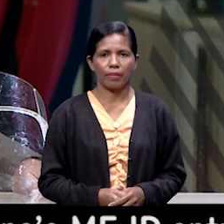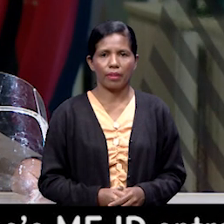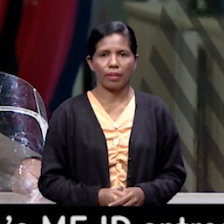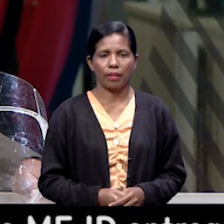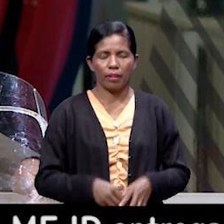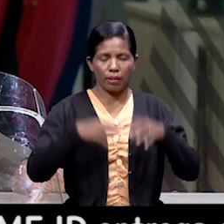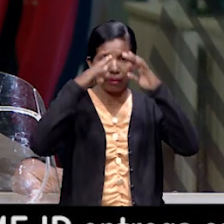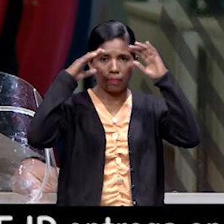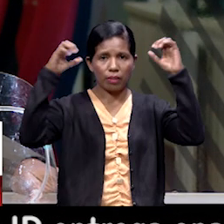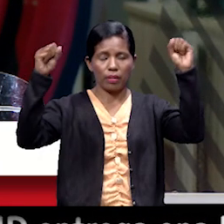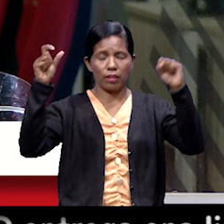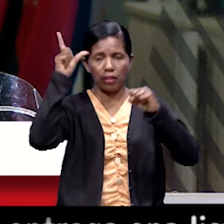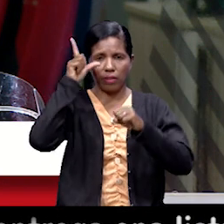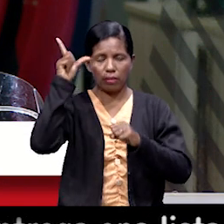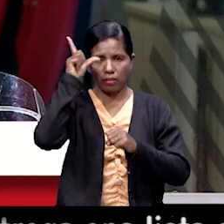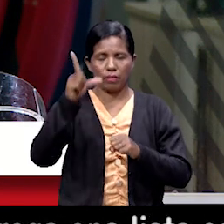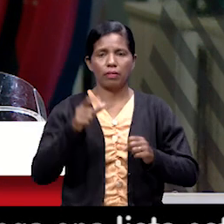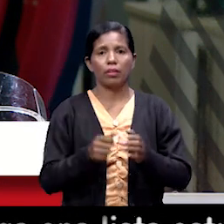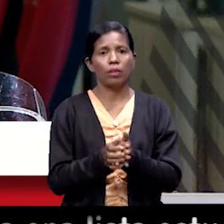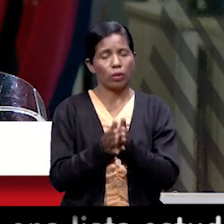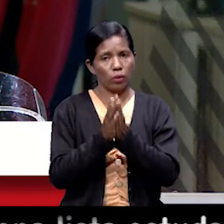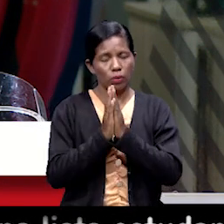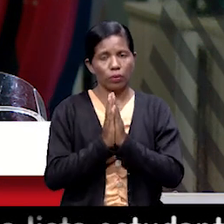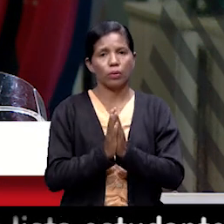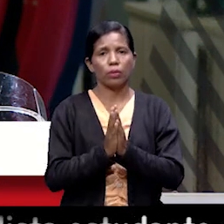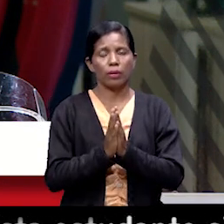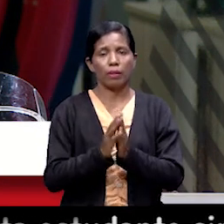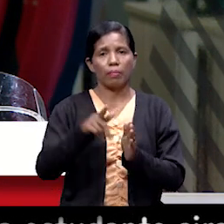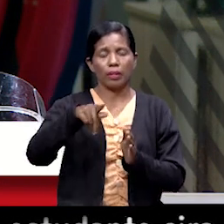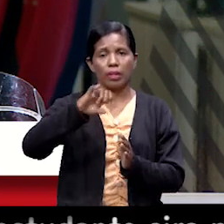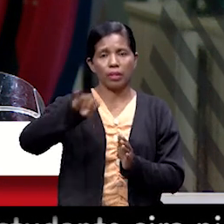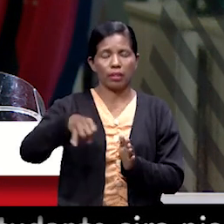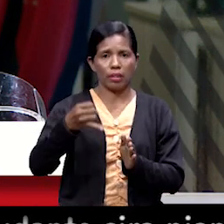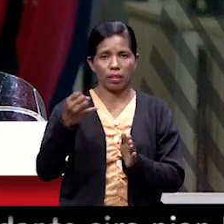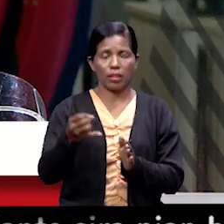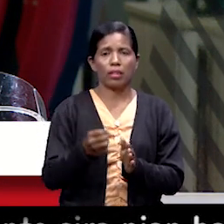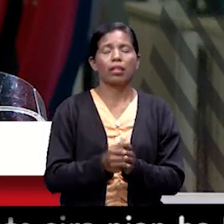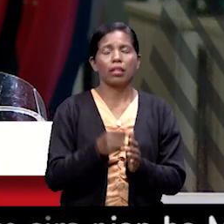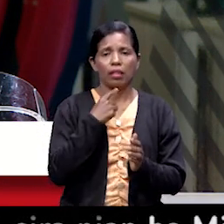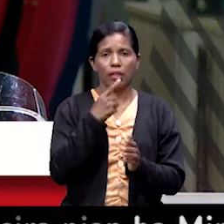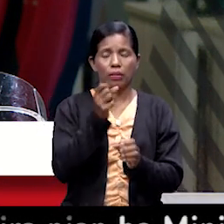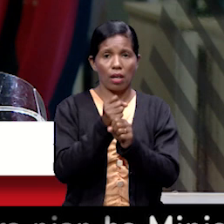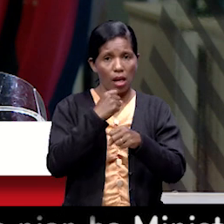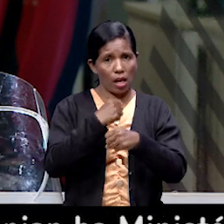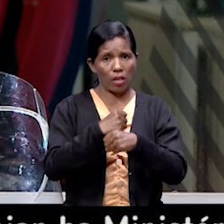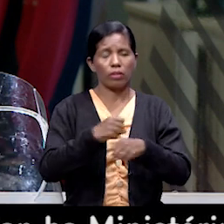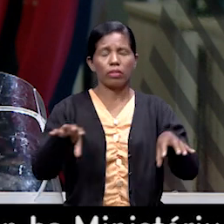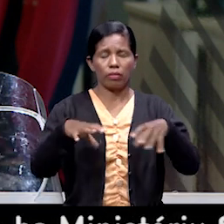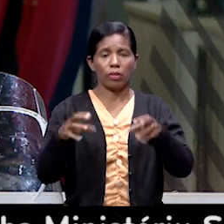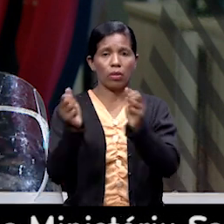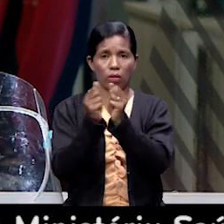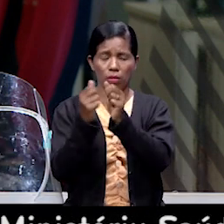Presidente da República, Francisco Guterres Luolo, Husu Adjunta, Procurador-Geral da República, ato hala’o serviço ou